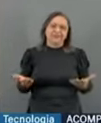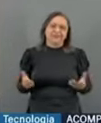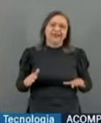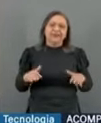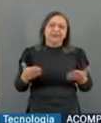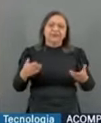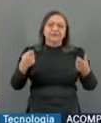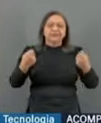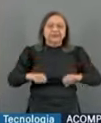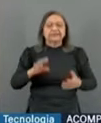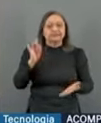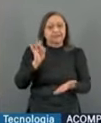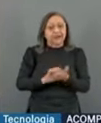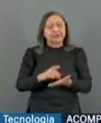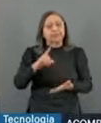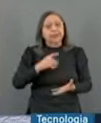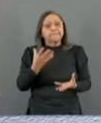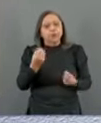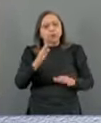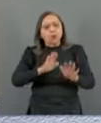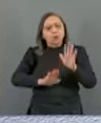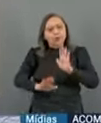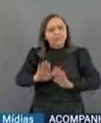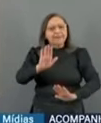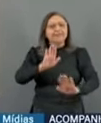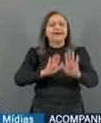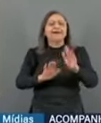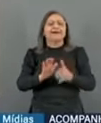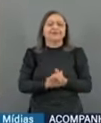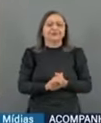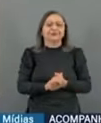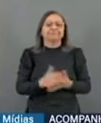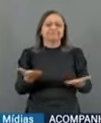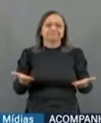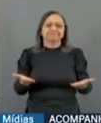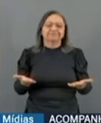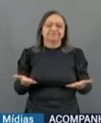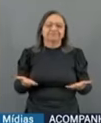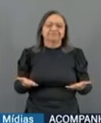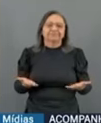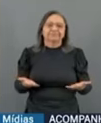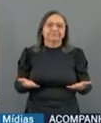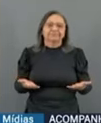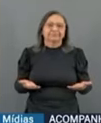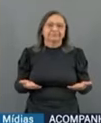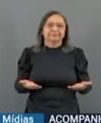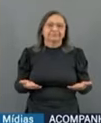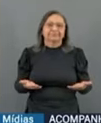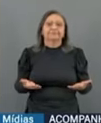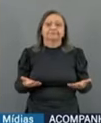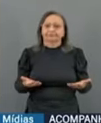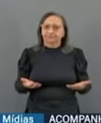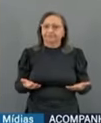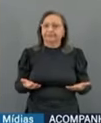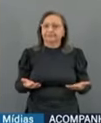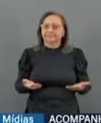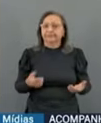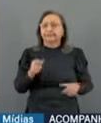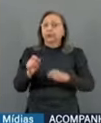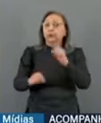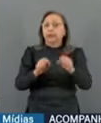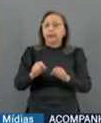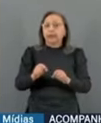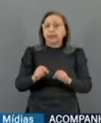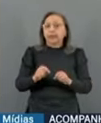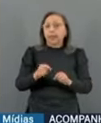É preciso, efetivamente, ter muito cuidado para que a voz da opinião